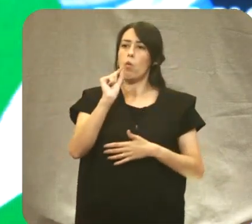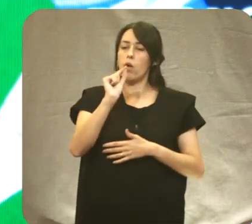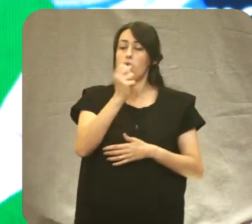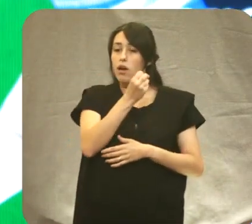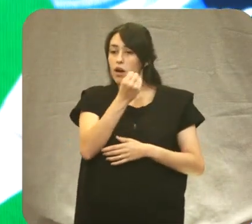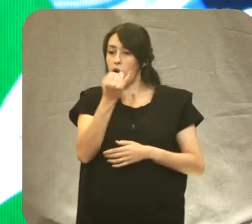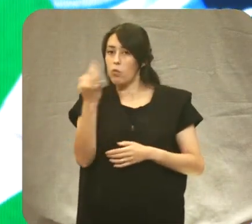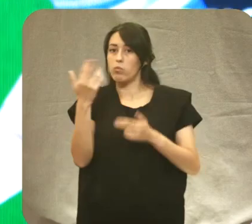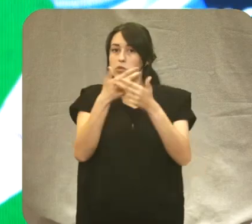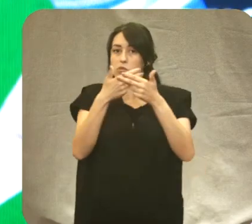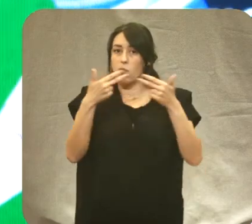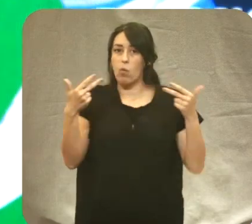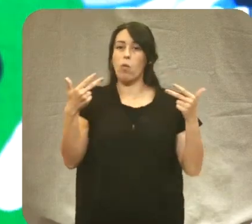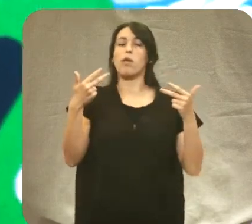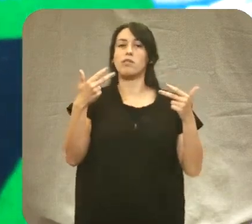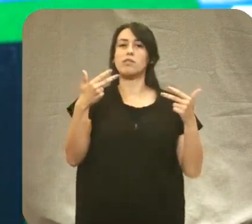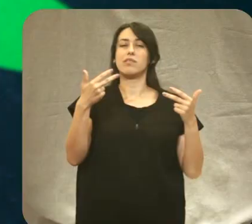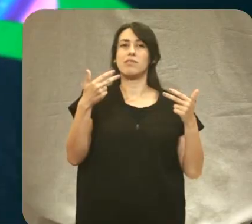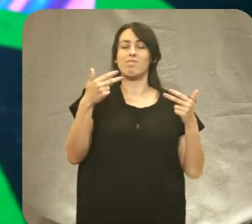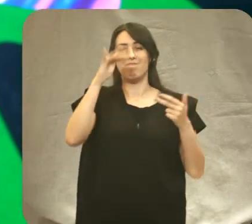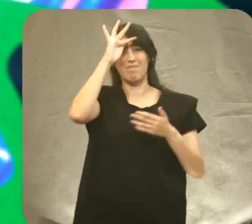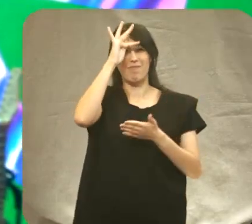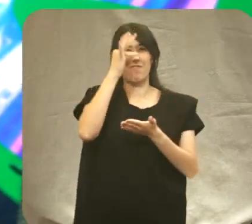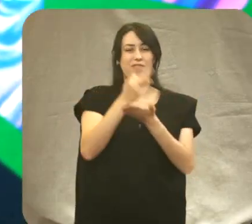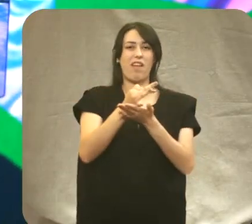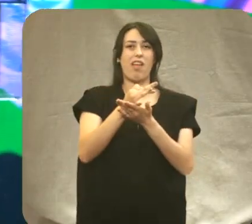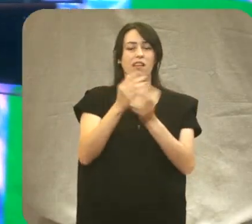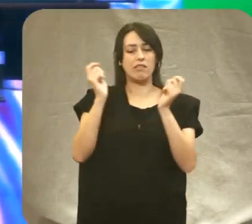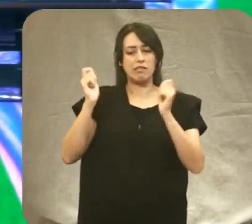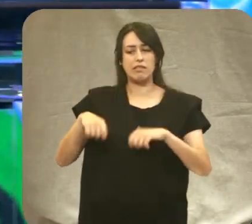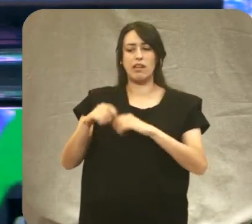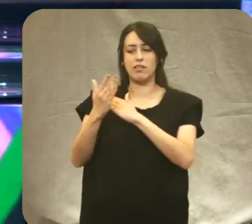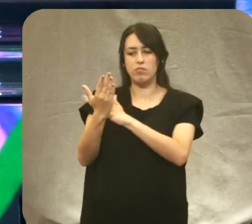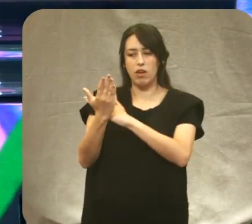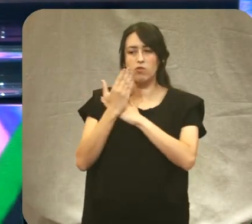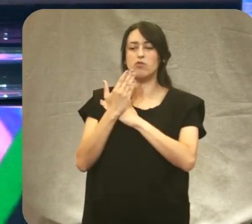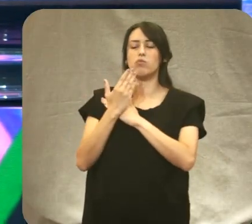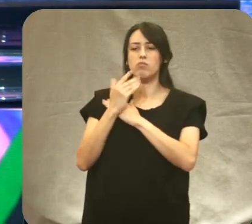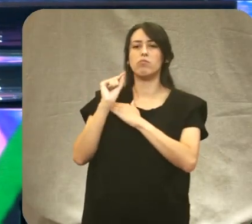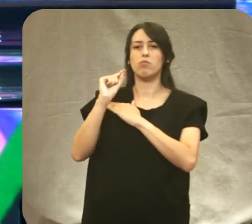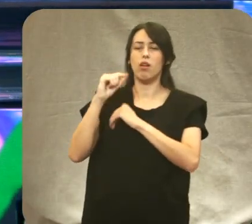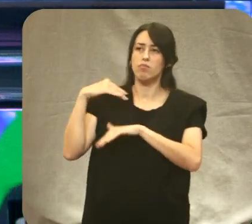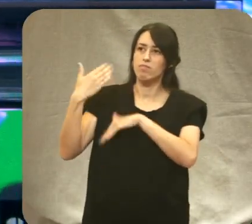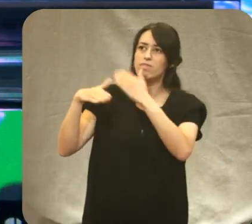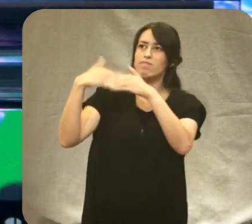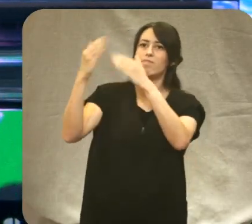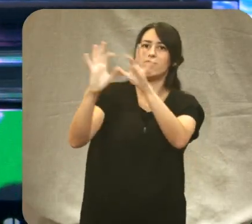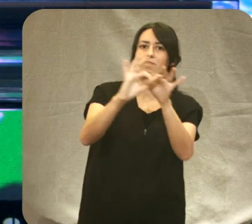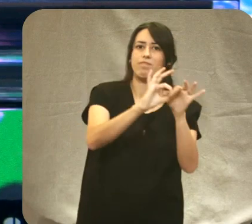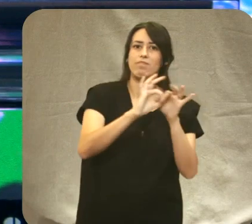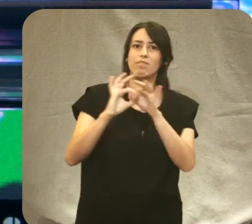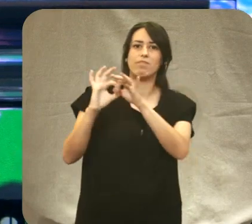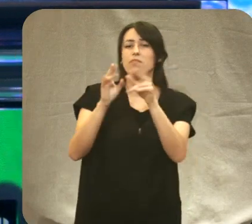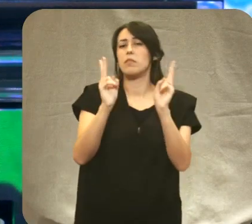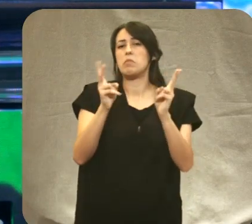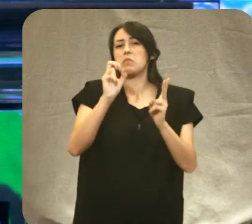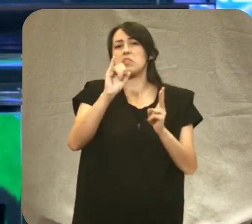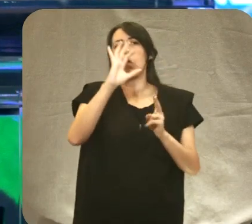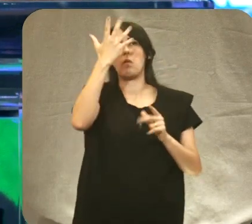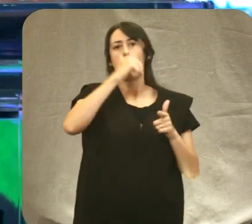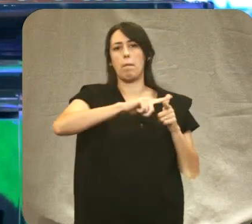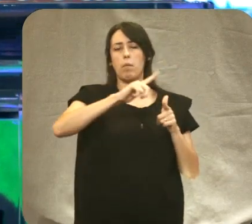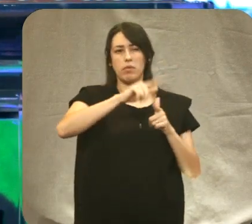de fé que nos ajudam a construir a unidade na diversidade. Quantos